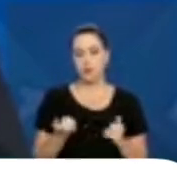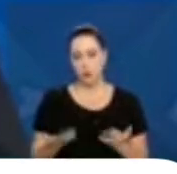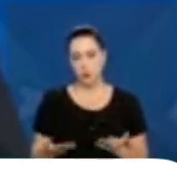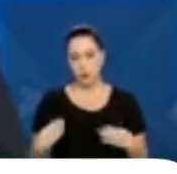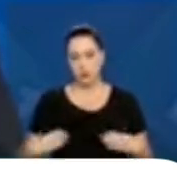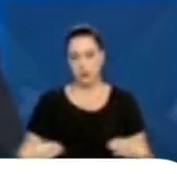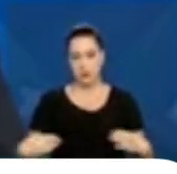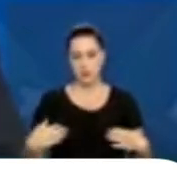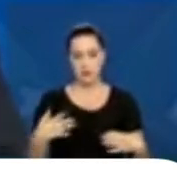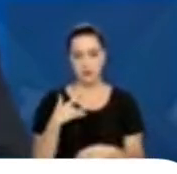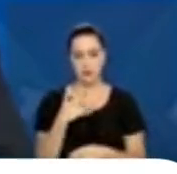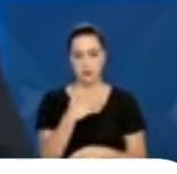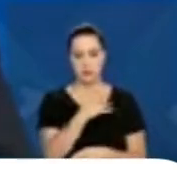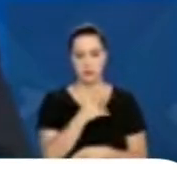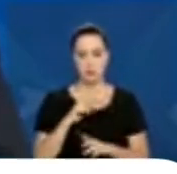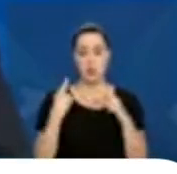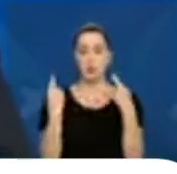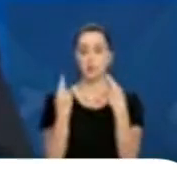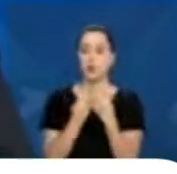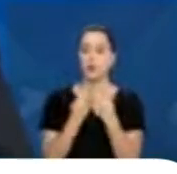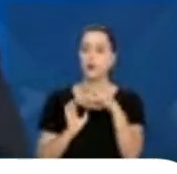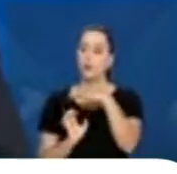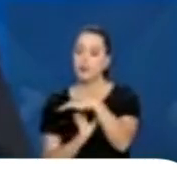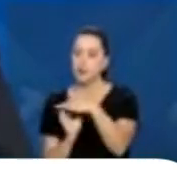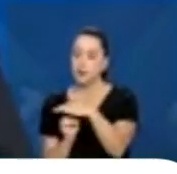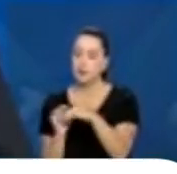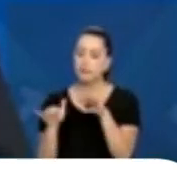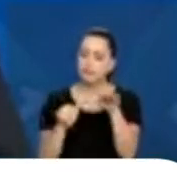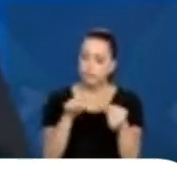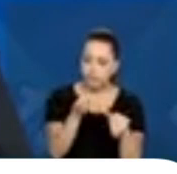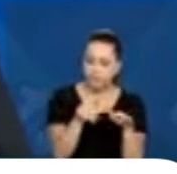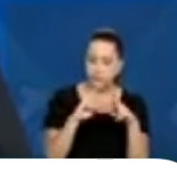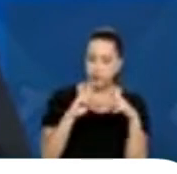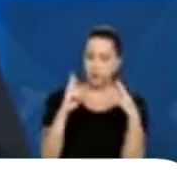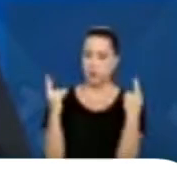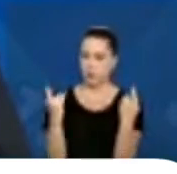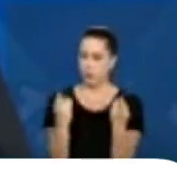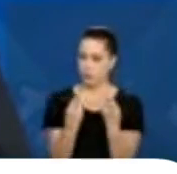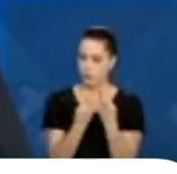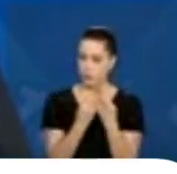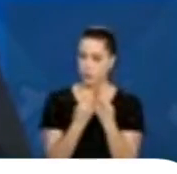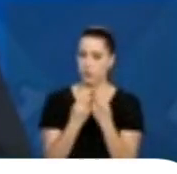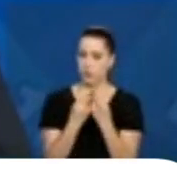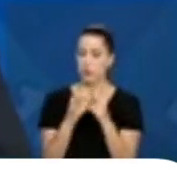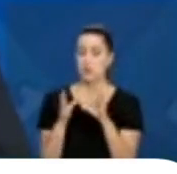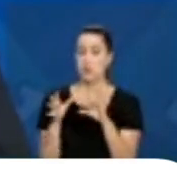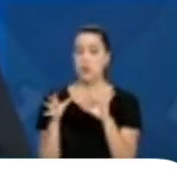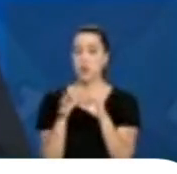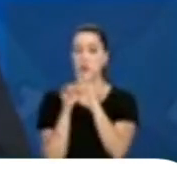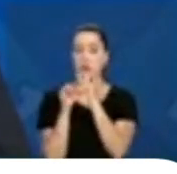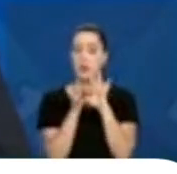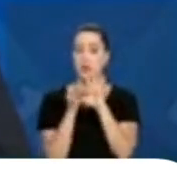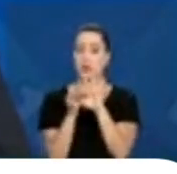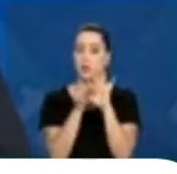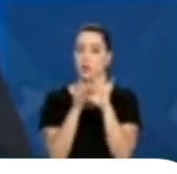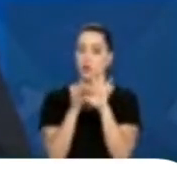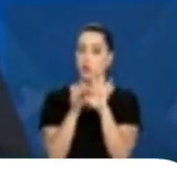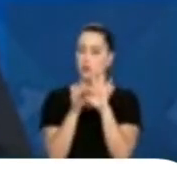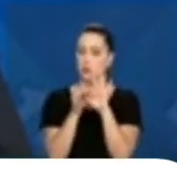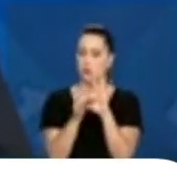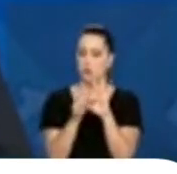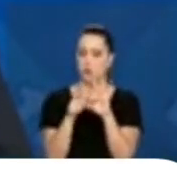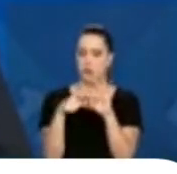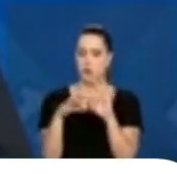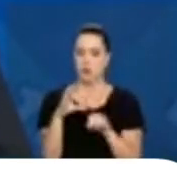reuniu essas fabricantes, fez um convênio, o